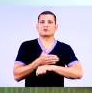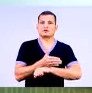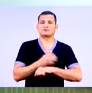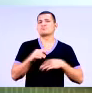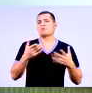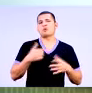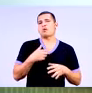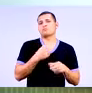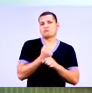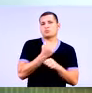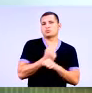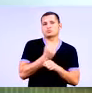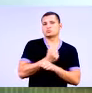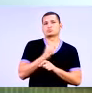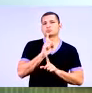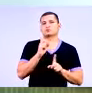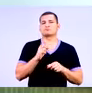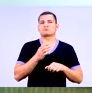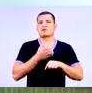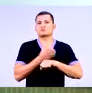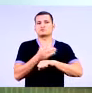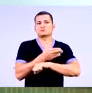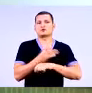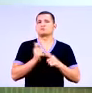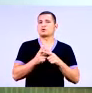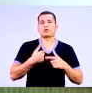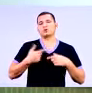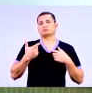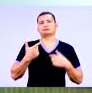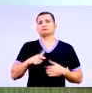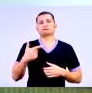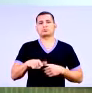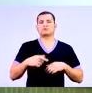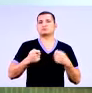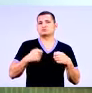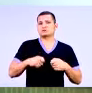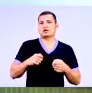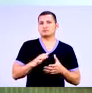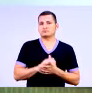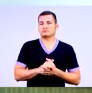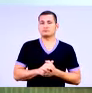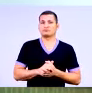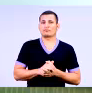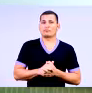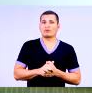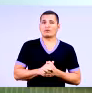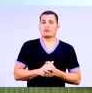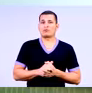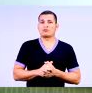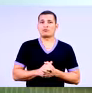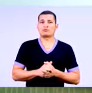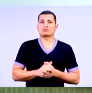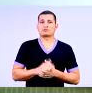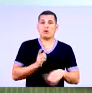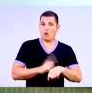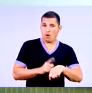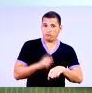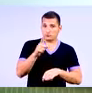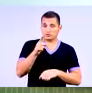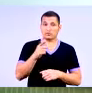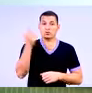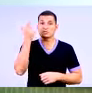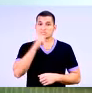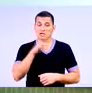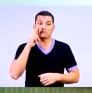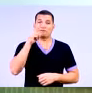construir acessibilidade porque eu não tenho essa necessidade. Uma hora que você consegue ver o outro, ver as necessidades do